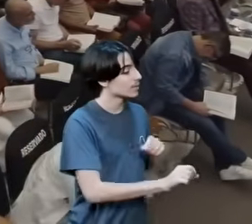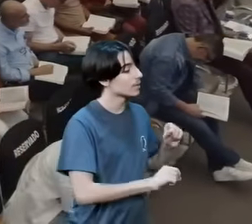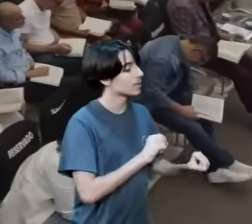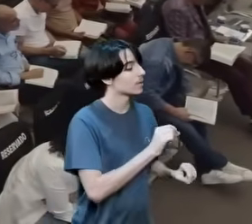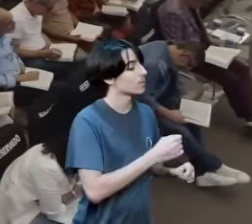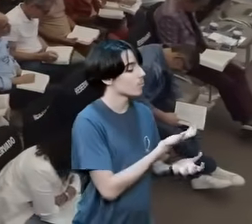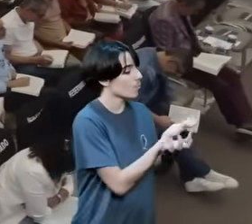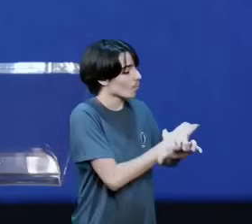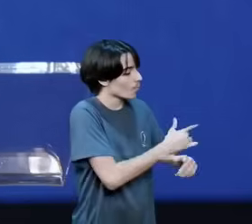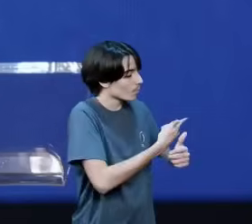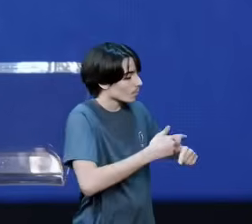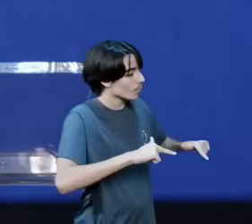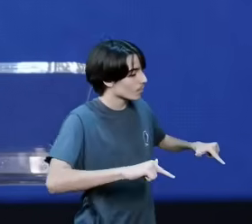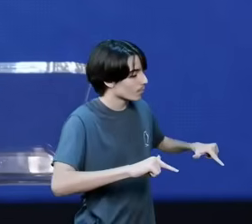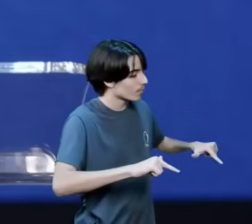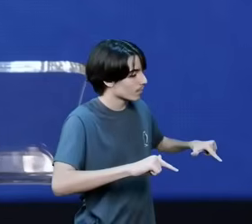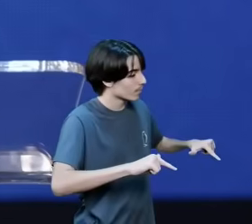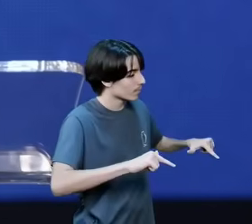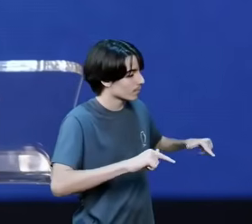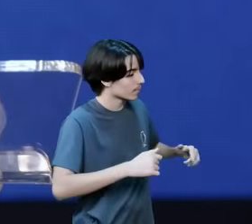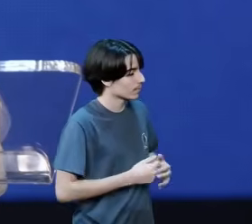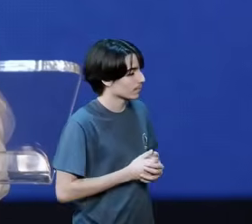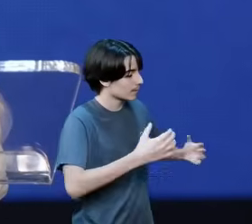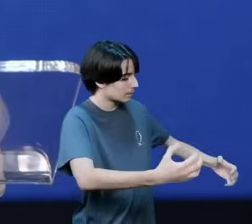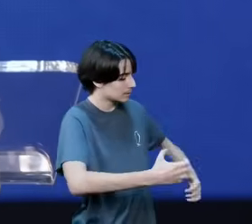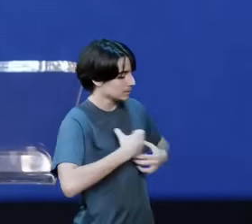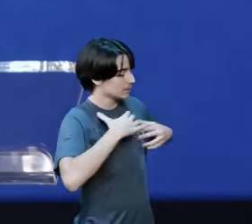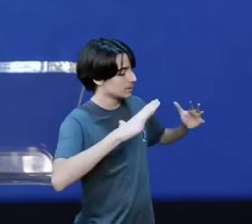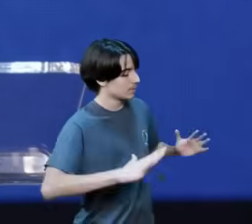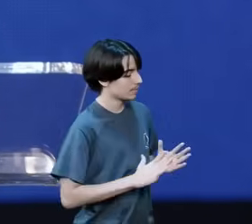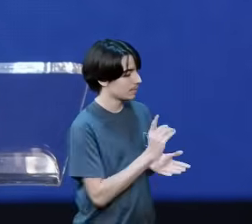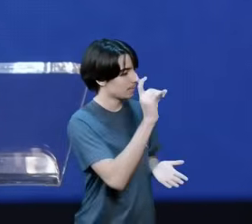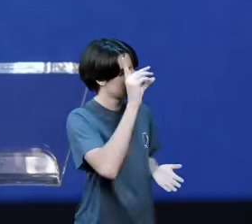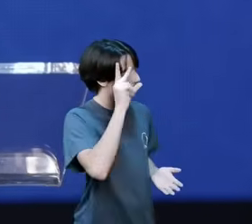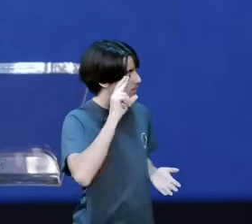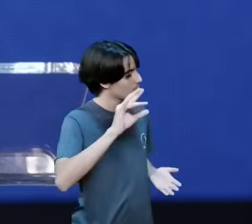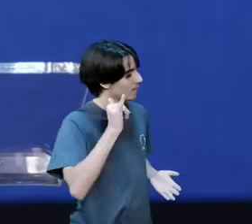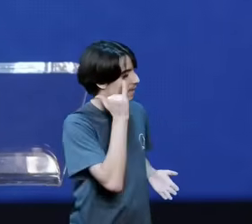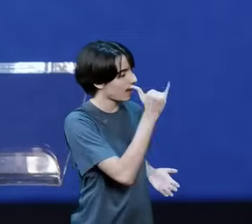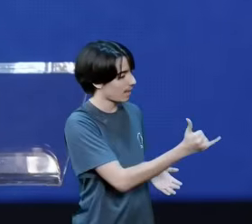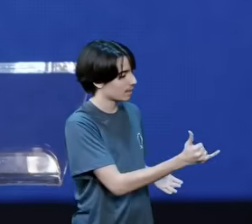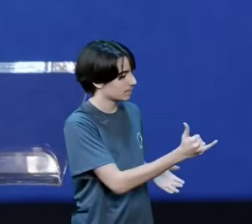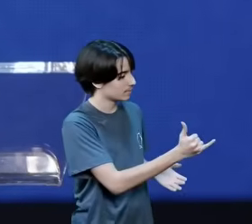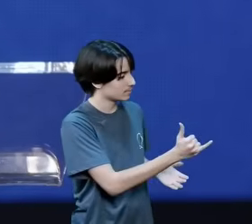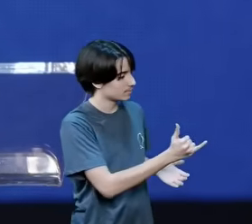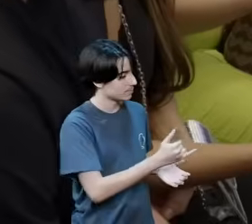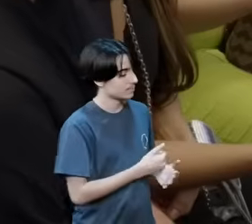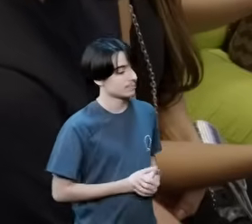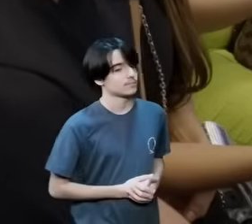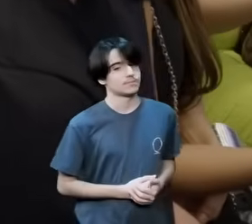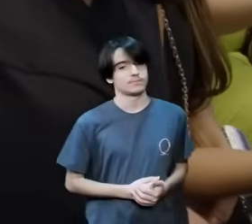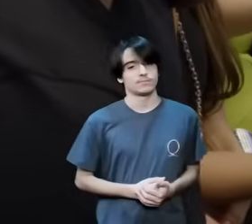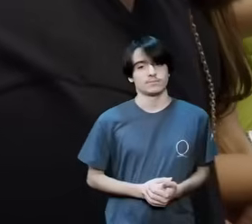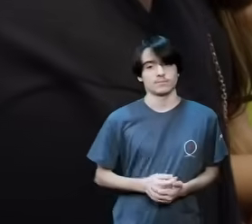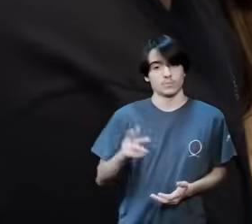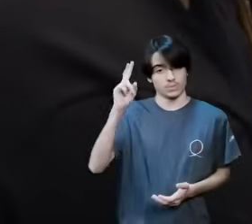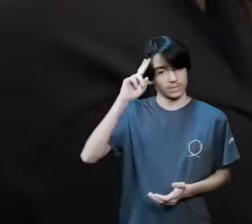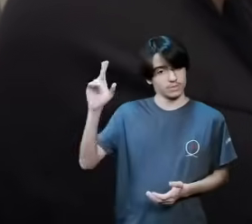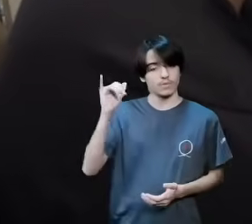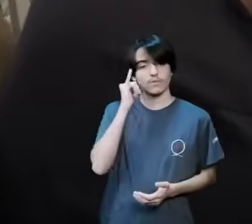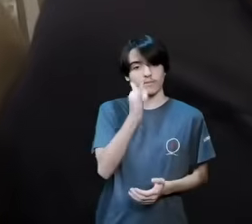ossos secos, ouçam a palavra do Senhor. Assim diz o Senhor Deus a estes